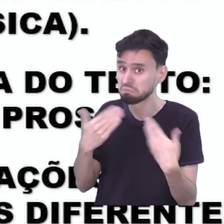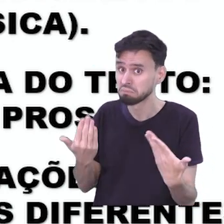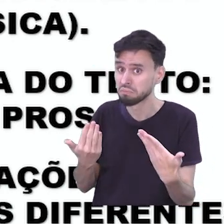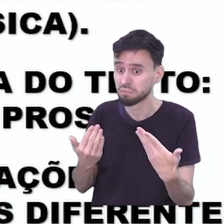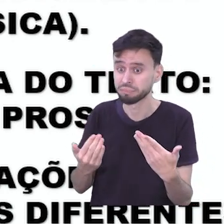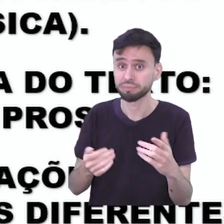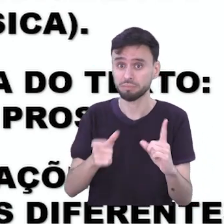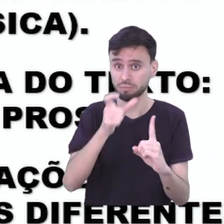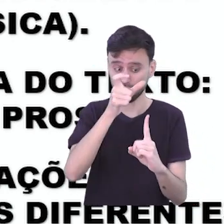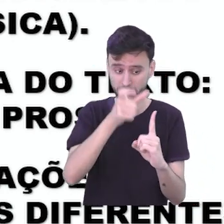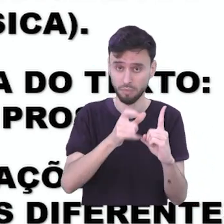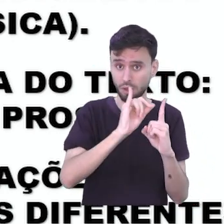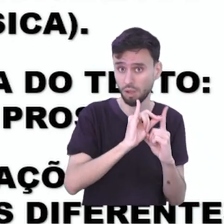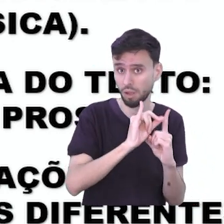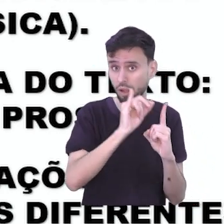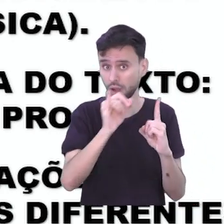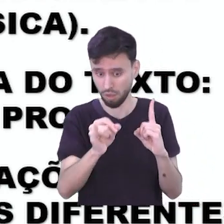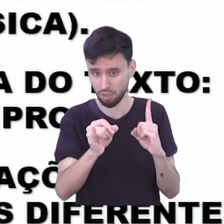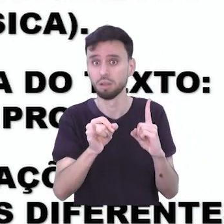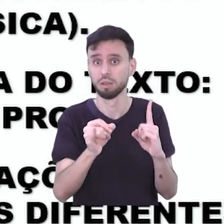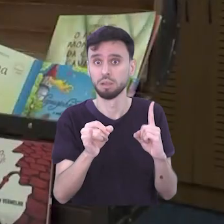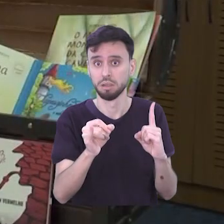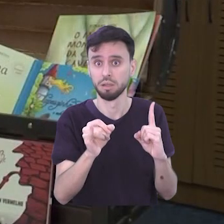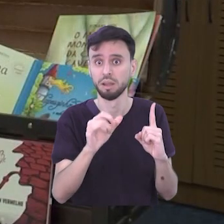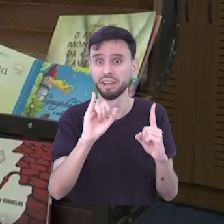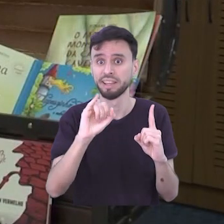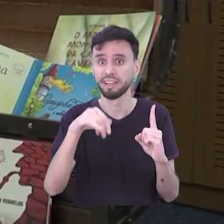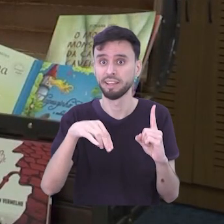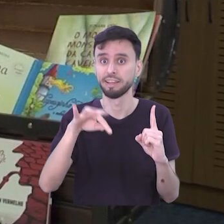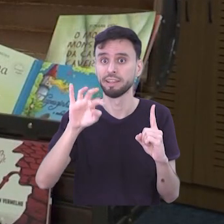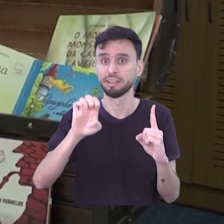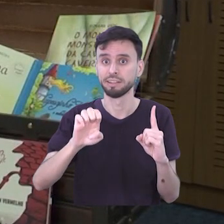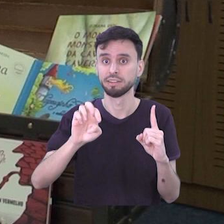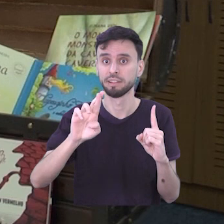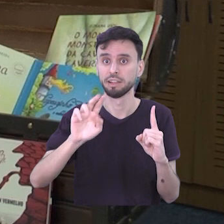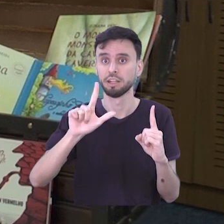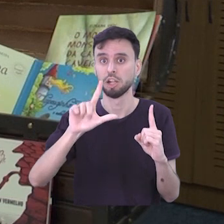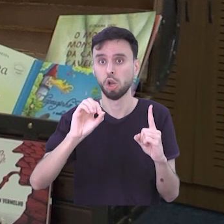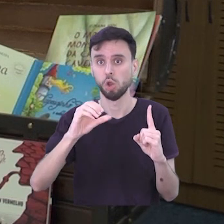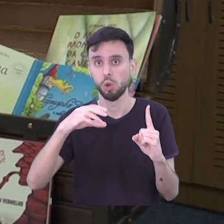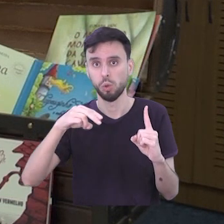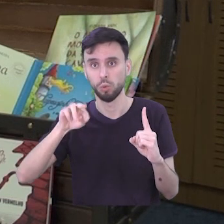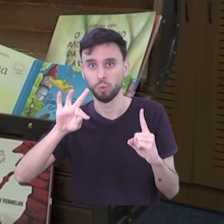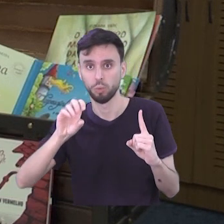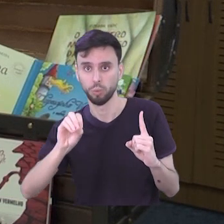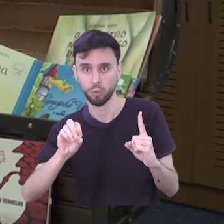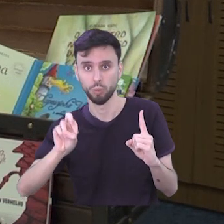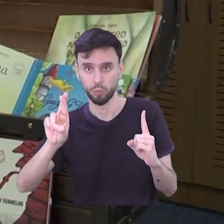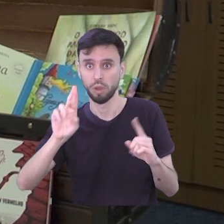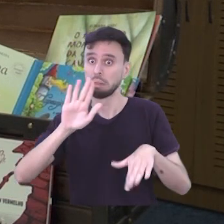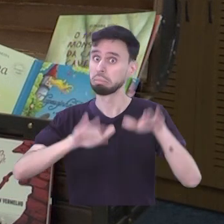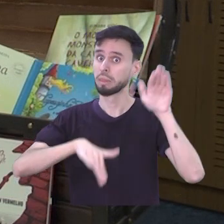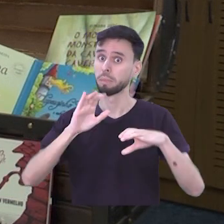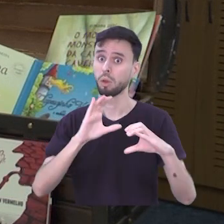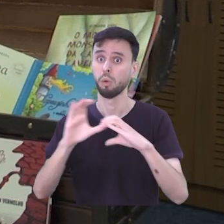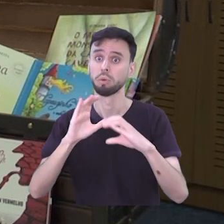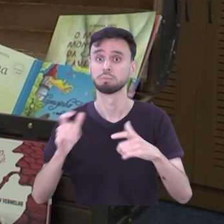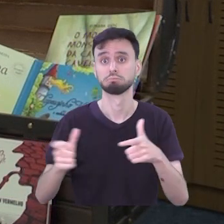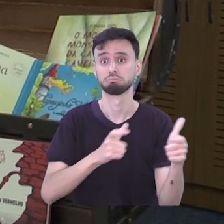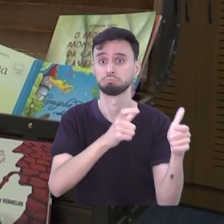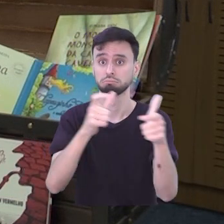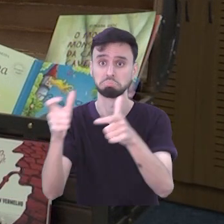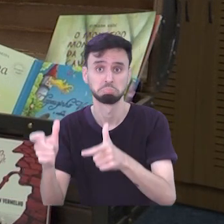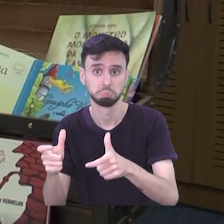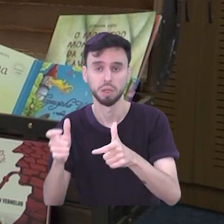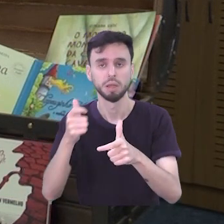chama de interlocutores, é para quem o texto se destina, são para pessoas diferentes, né? Então, são situações comunicativas